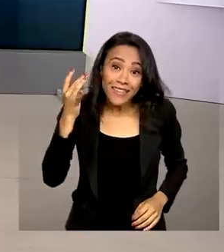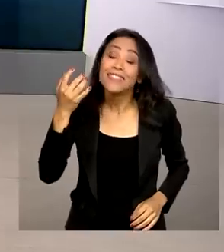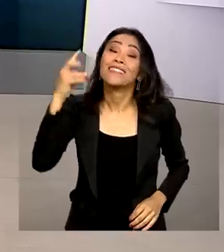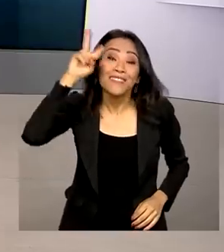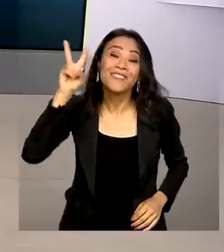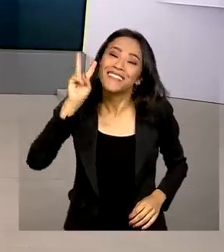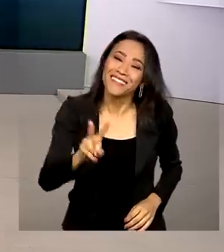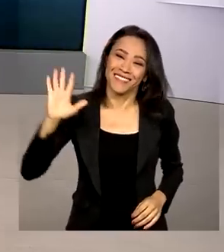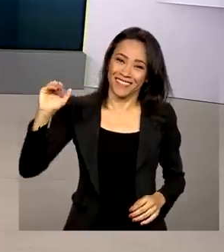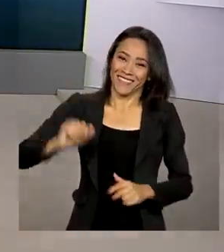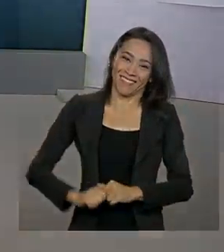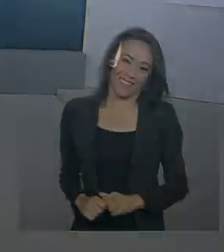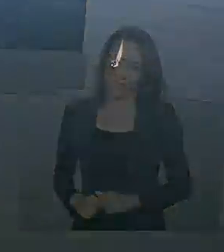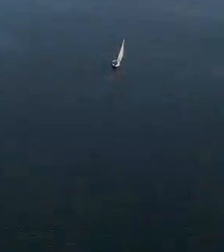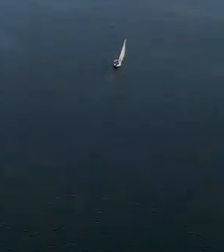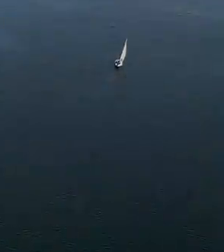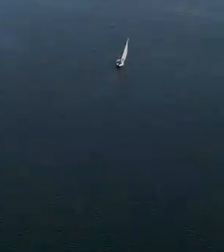até lá tchau tchau